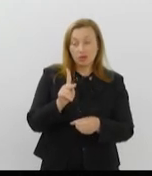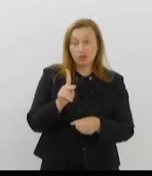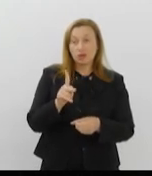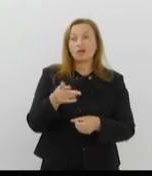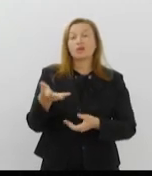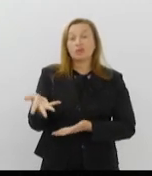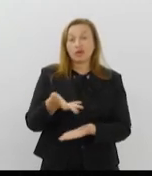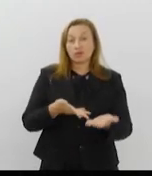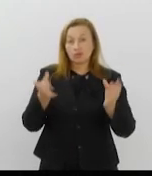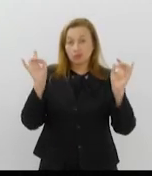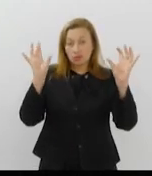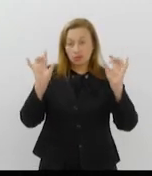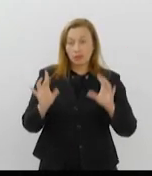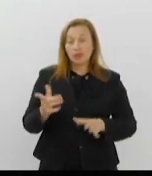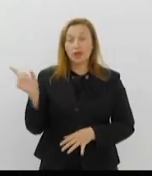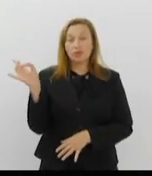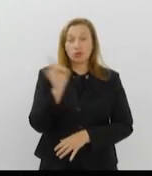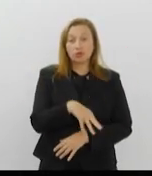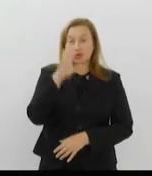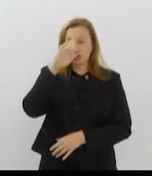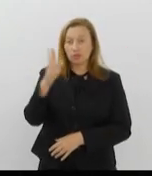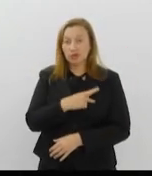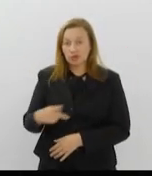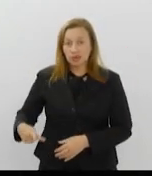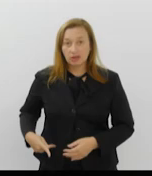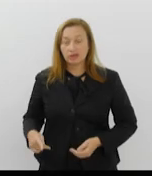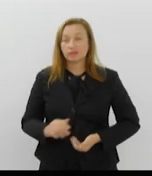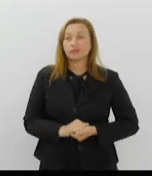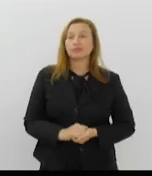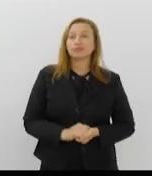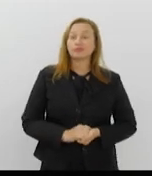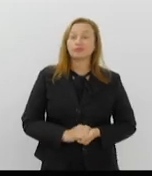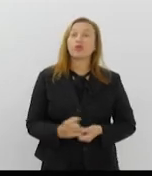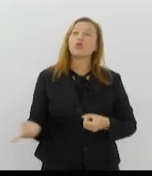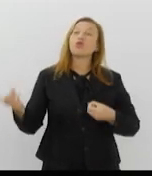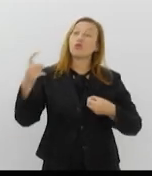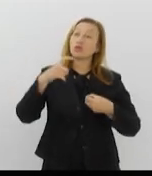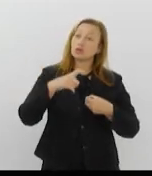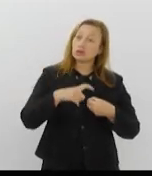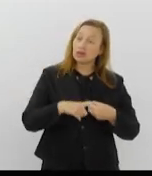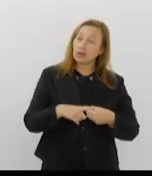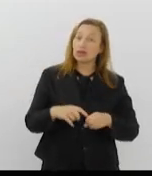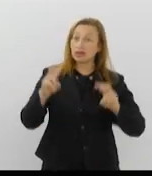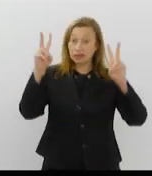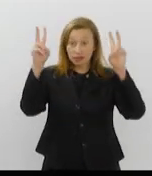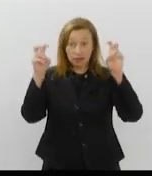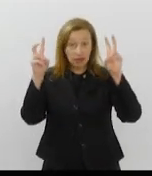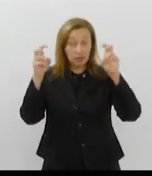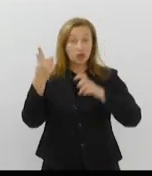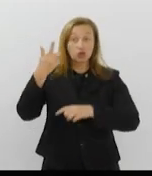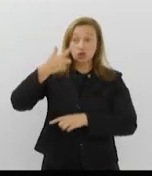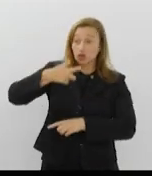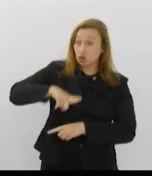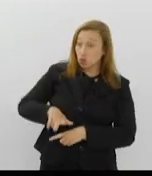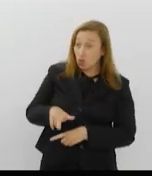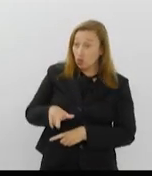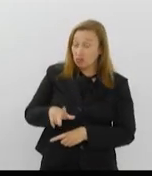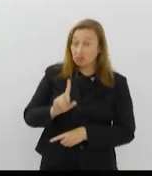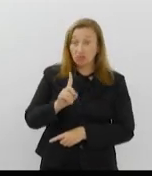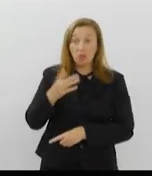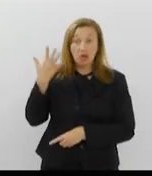especiais e por último senhor presidente e voltarei a esse tema não é uma